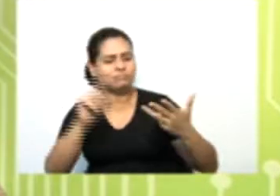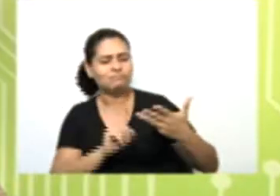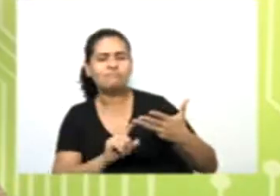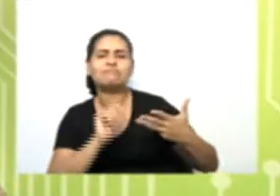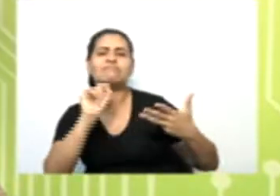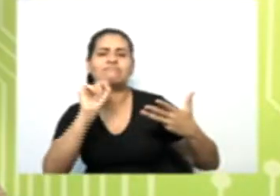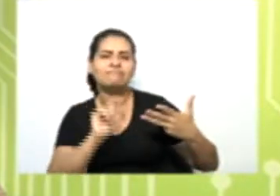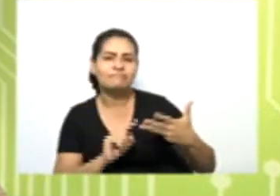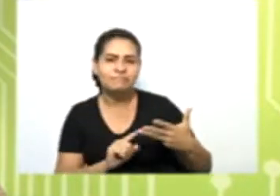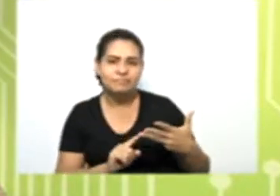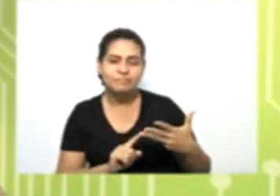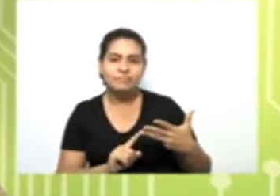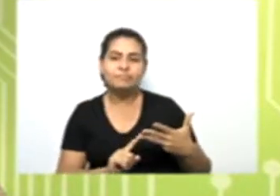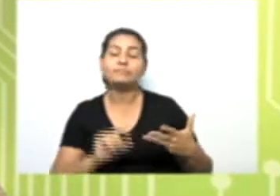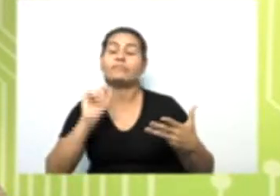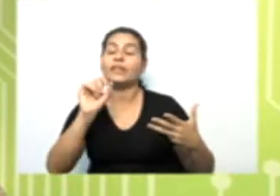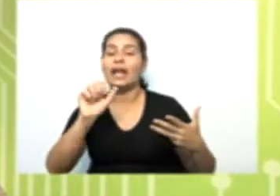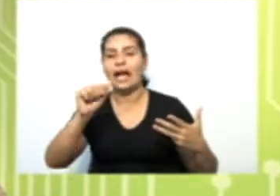situação é a